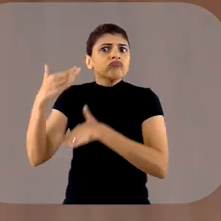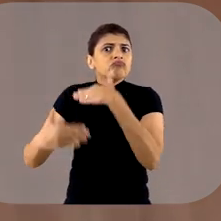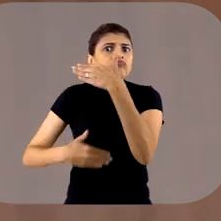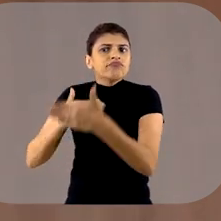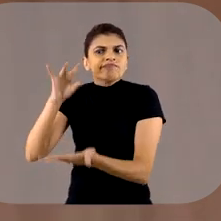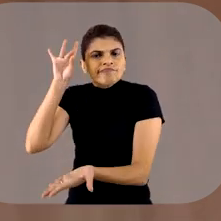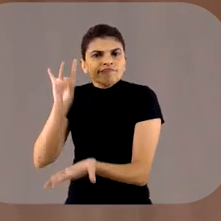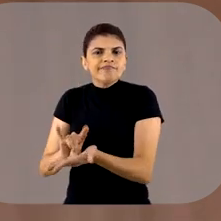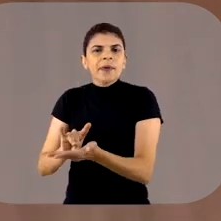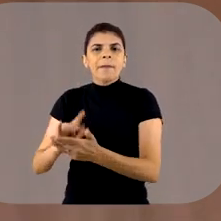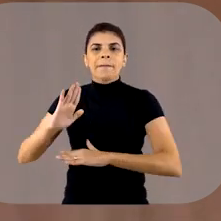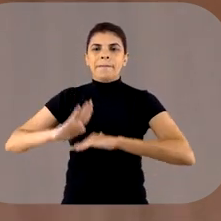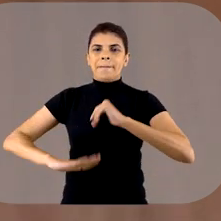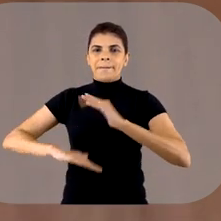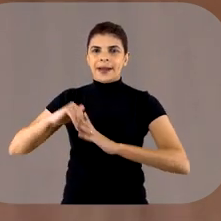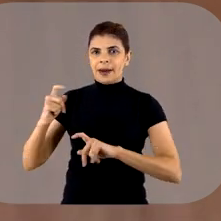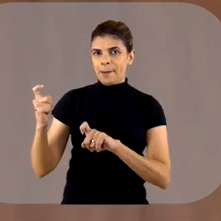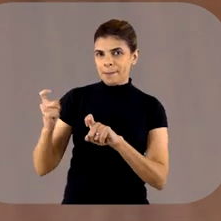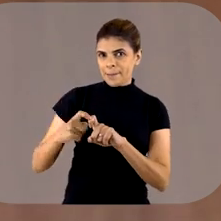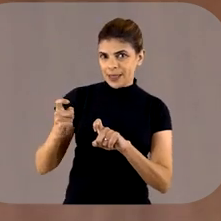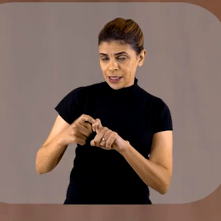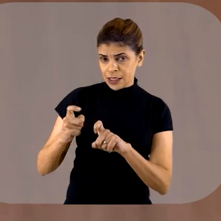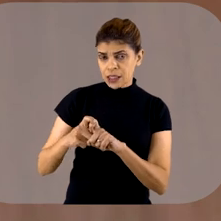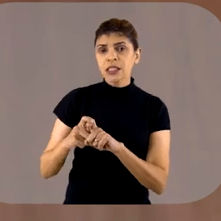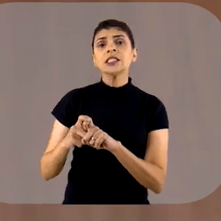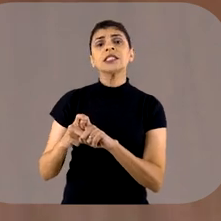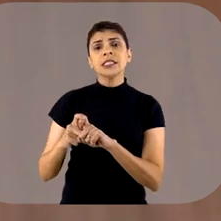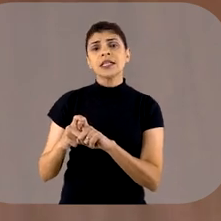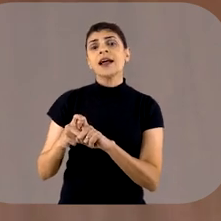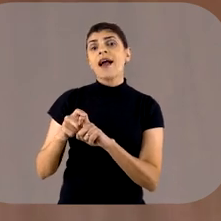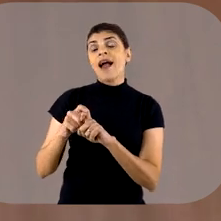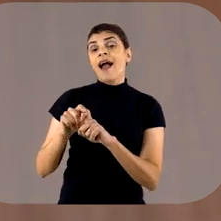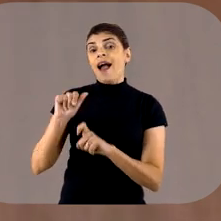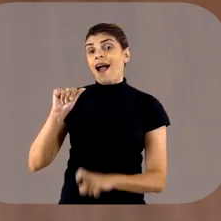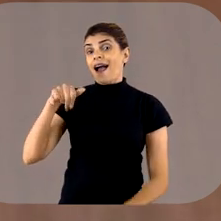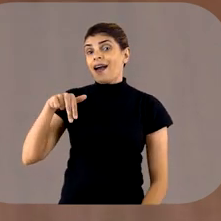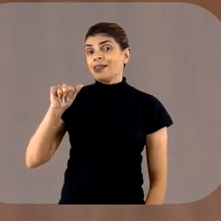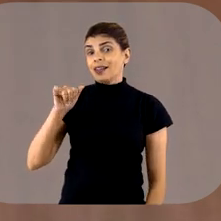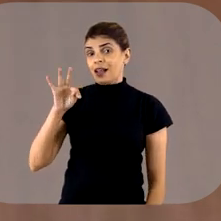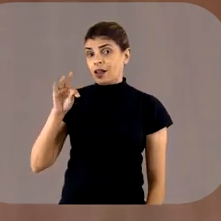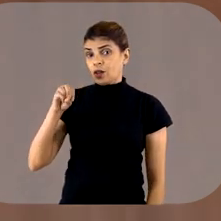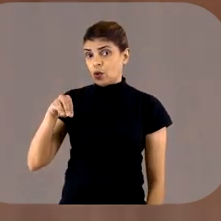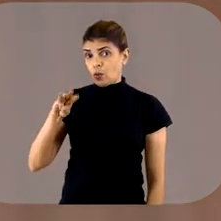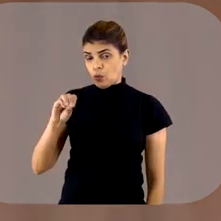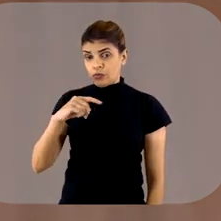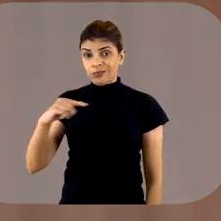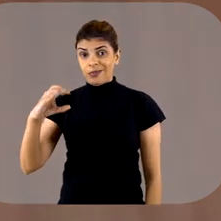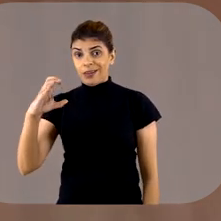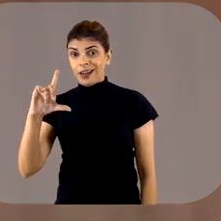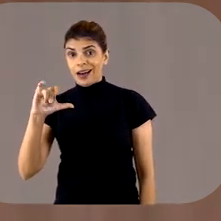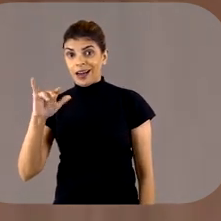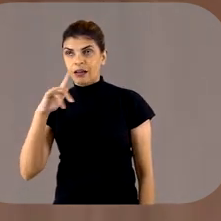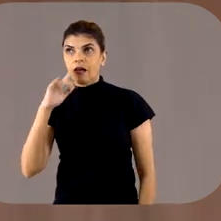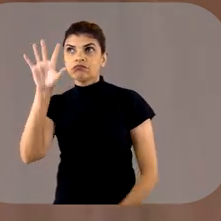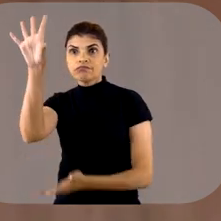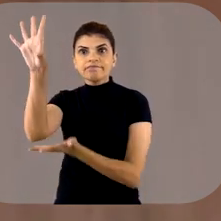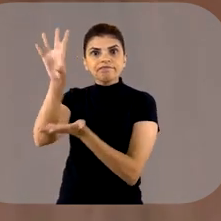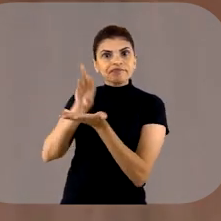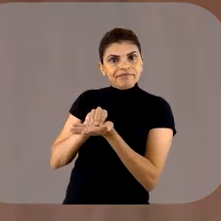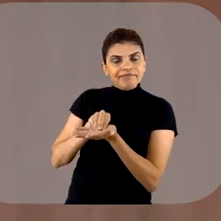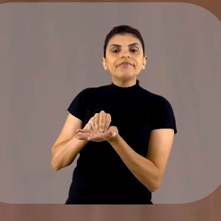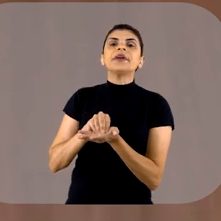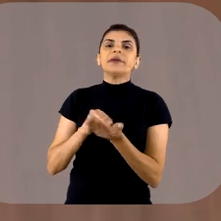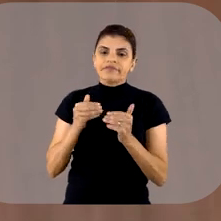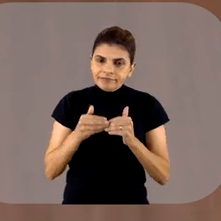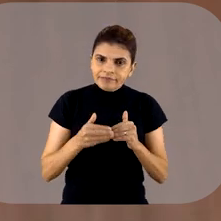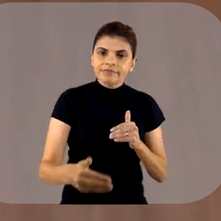institucionalizou uma prática chamada Medicina anatomoclínica né o que que era essa medicina anatum clínica que em grande parte presidiu o modelo que vai se implantar aqui